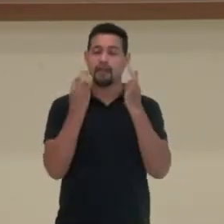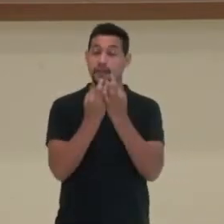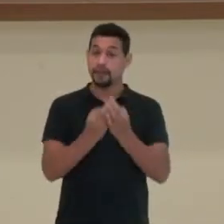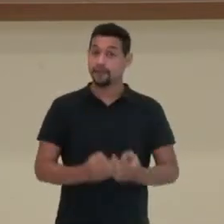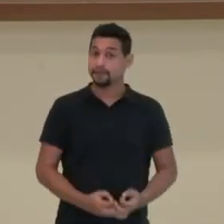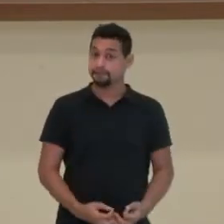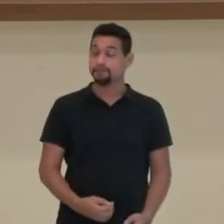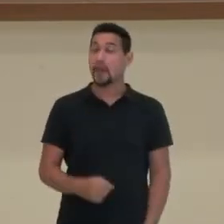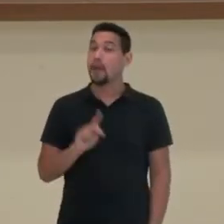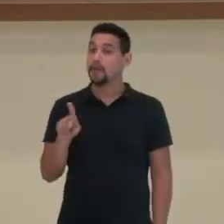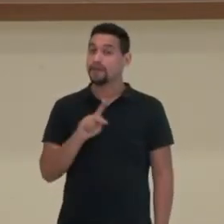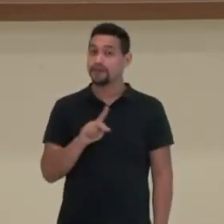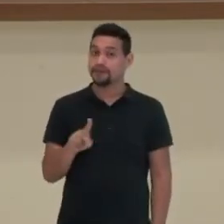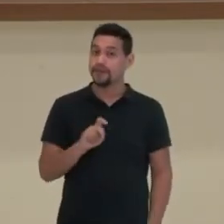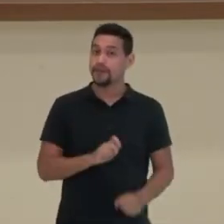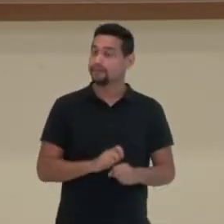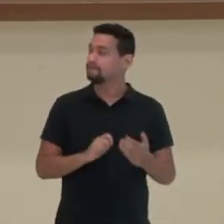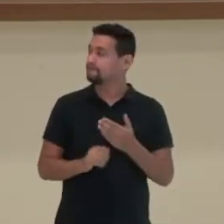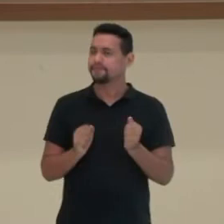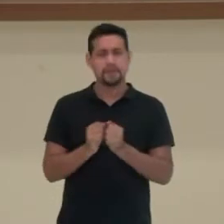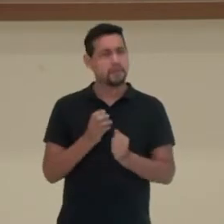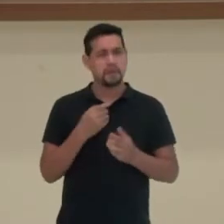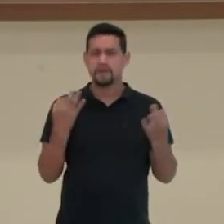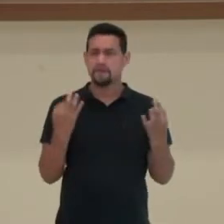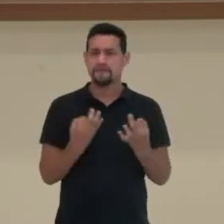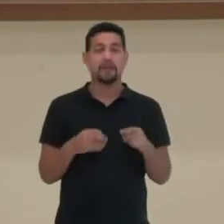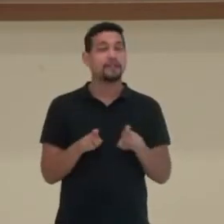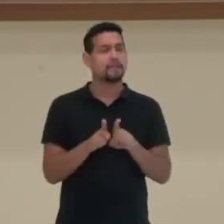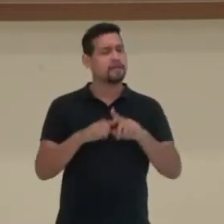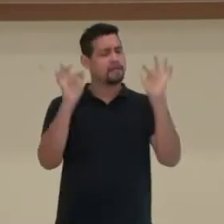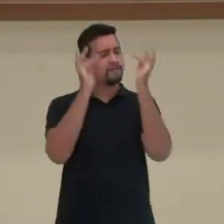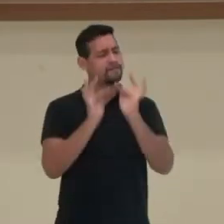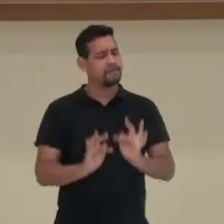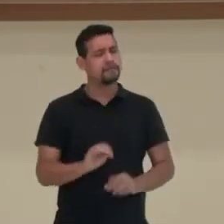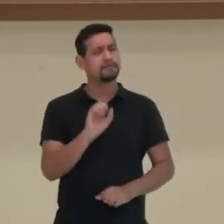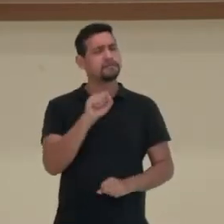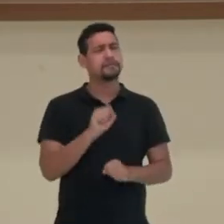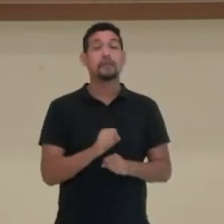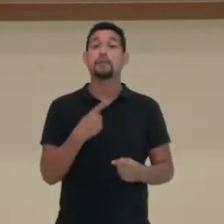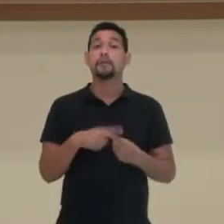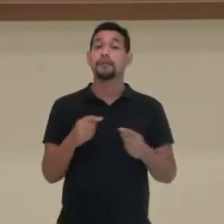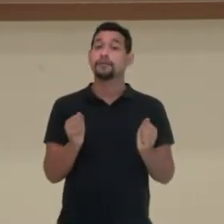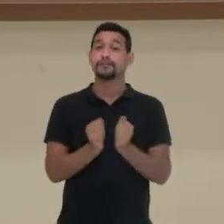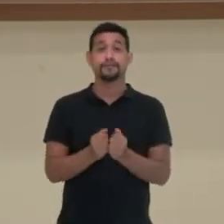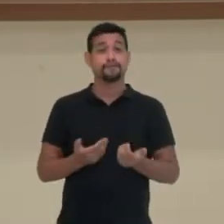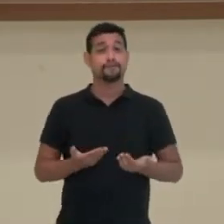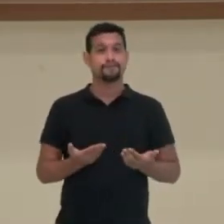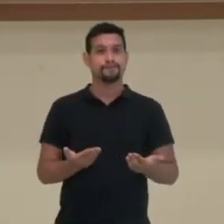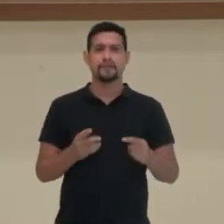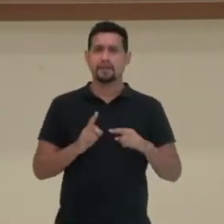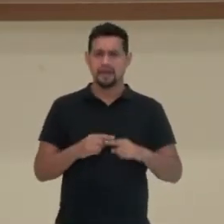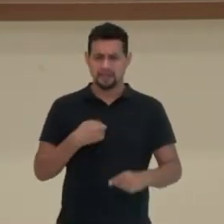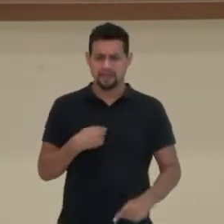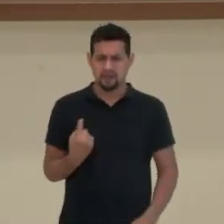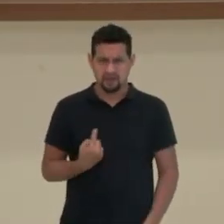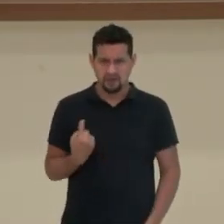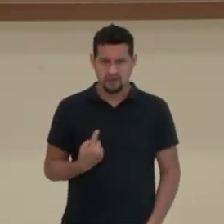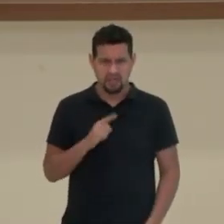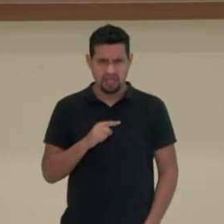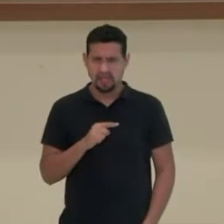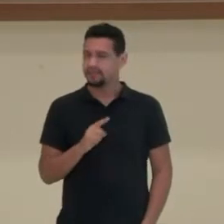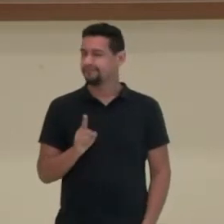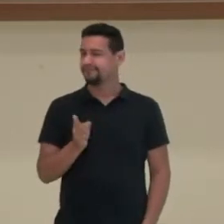Eu, professora Elisângela, estou bem, graças a Deus, e estou muito feliz de estar aqui contigo. E eu não estou